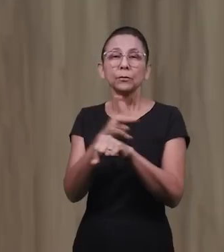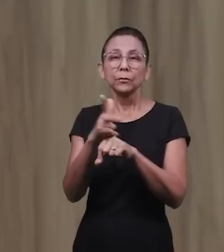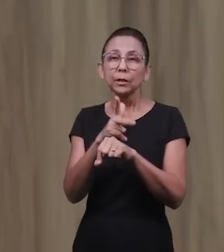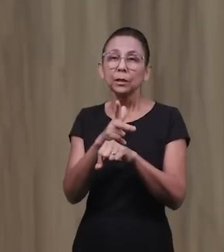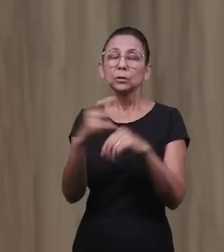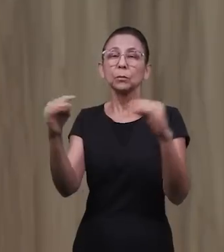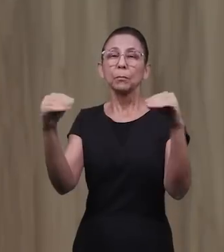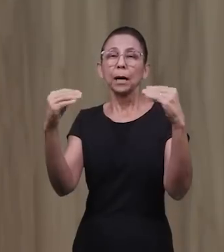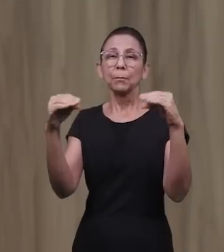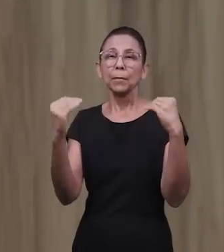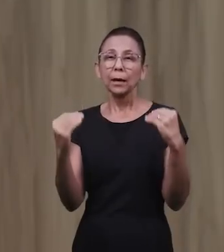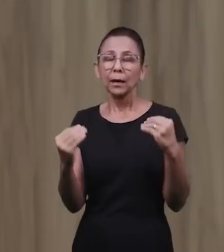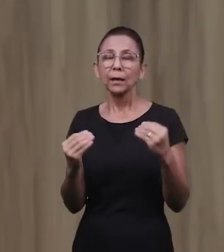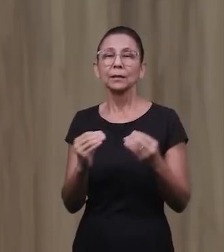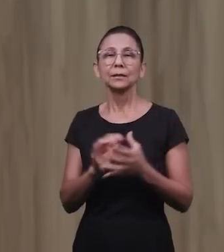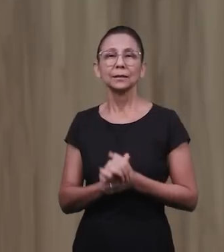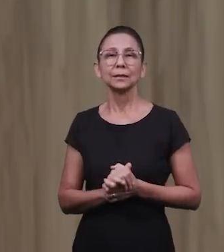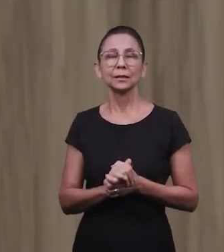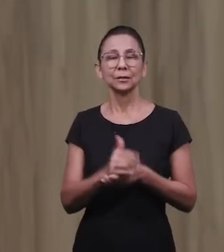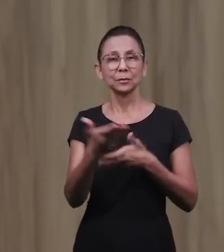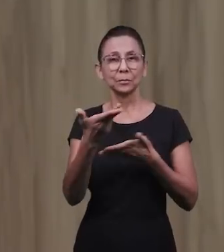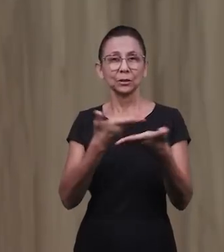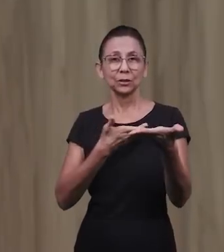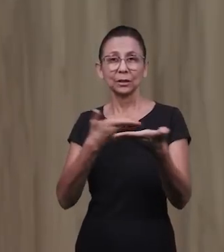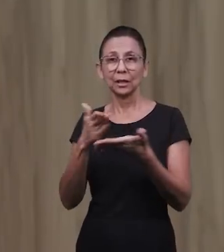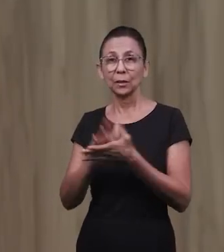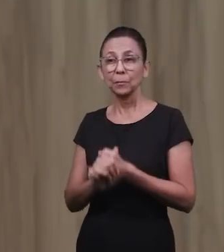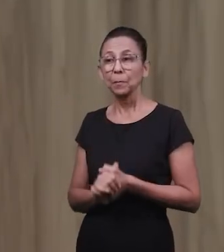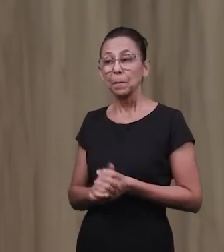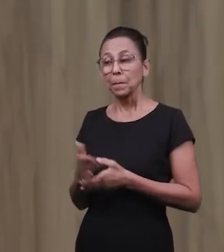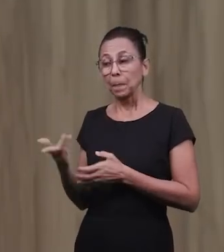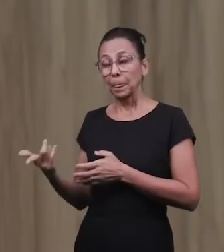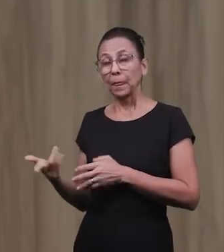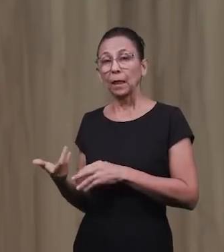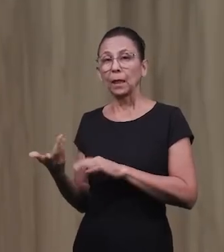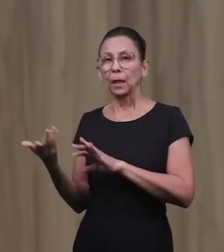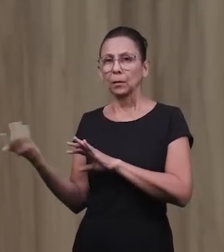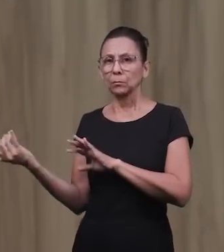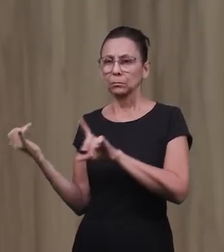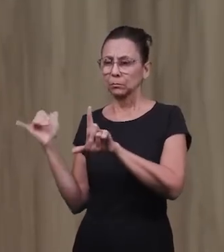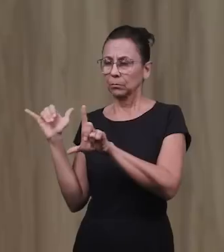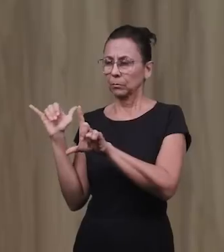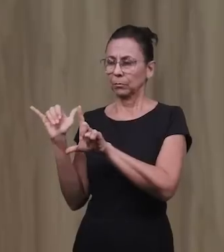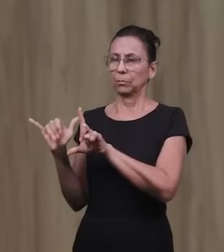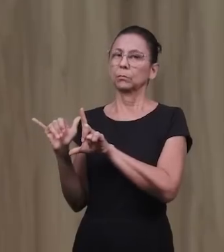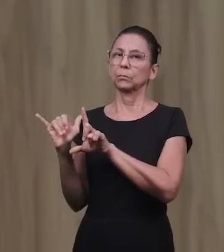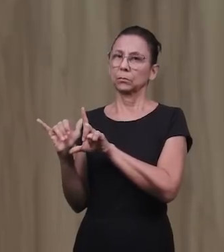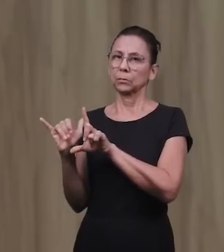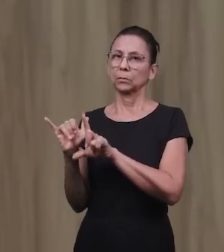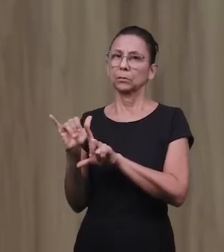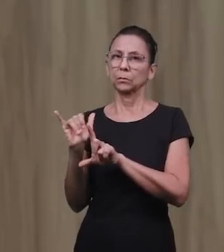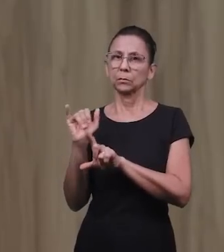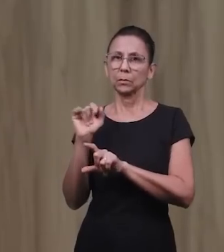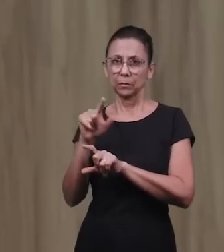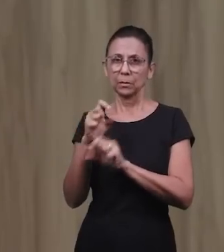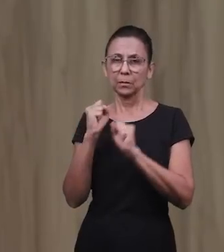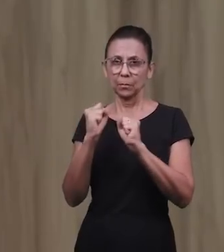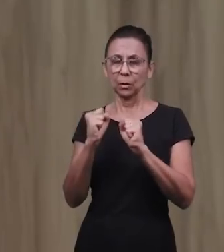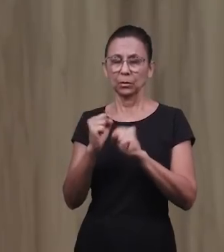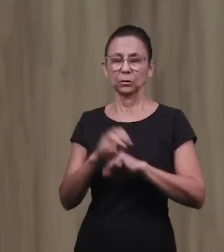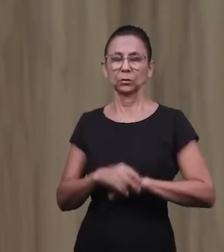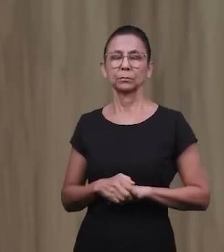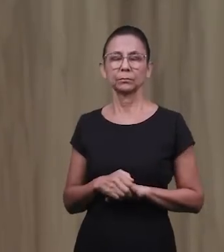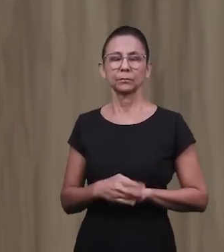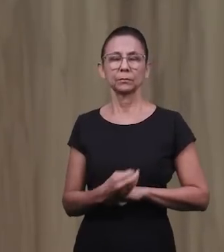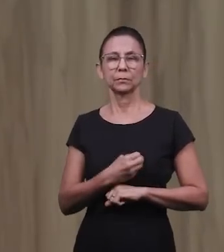texto. O QR Code está aí, é só você apontar a câmera do seu celular e participar conosco da próxima edição, da edição da